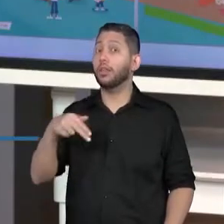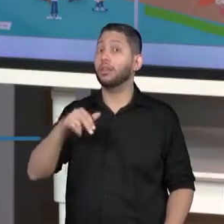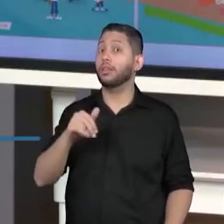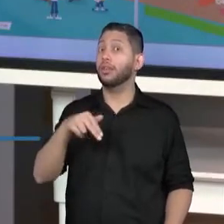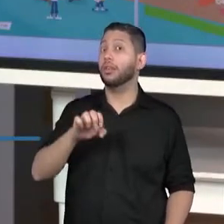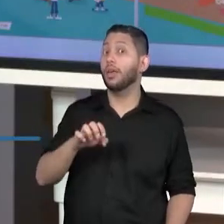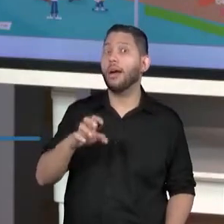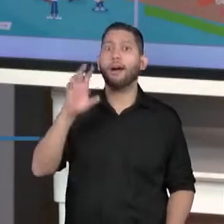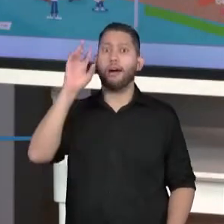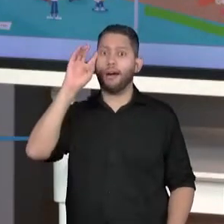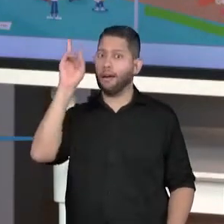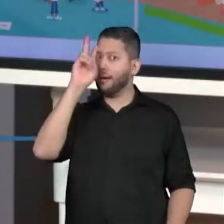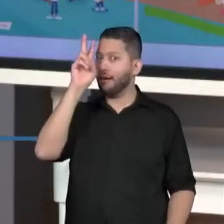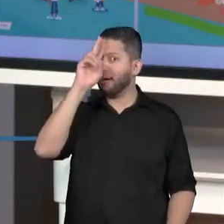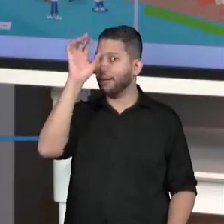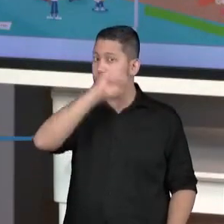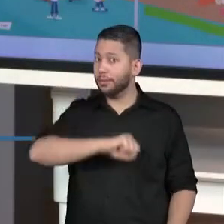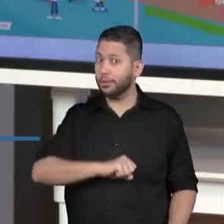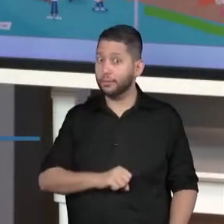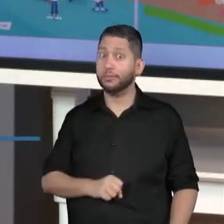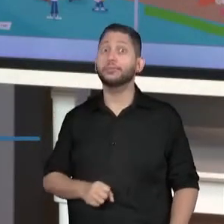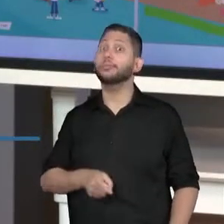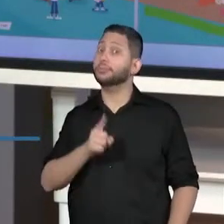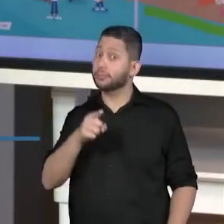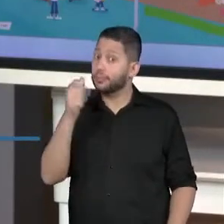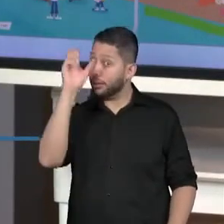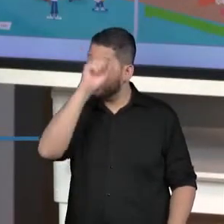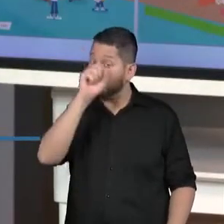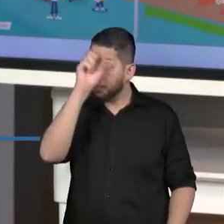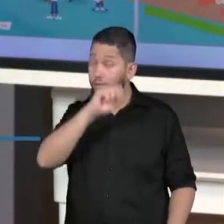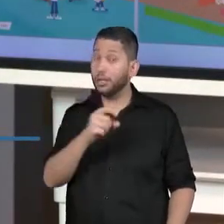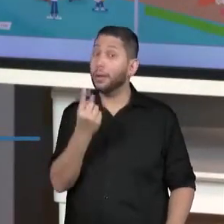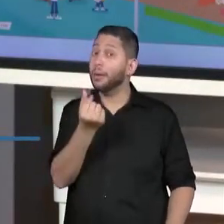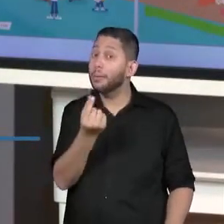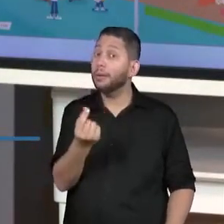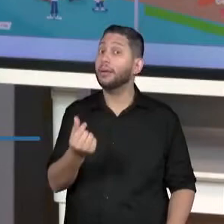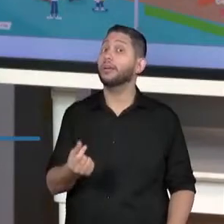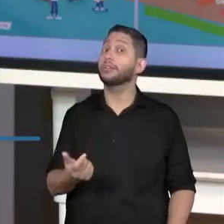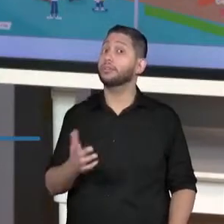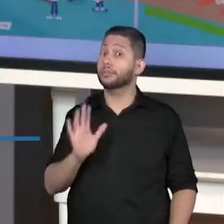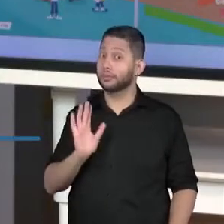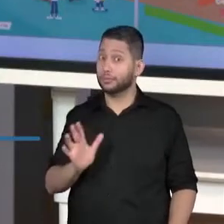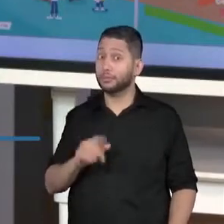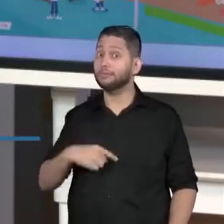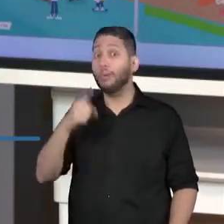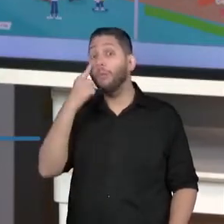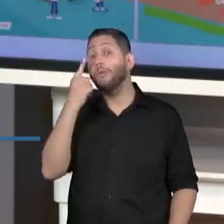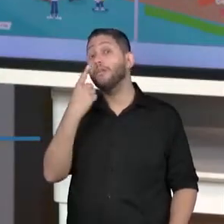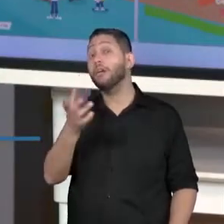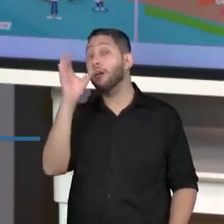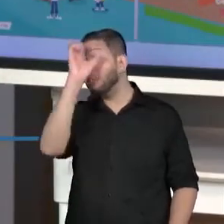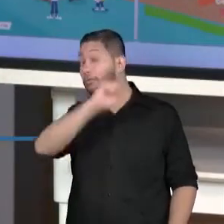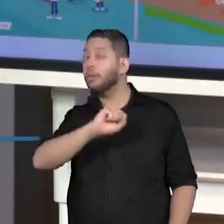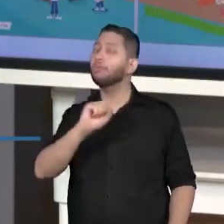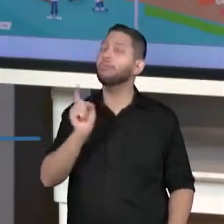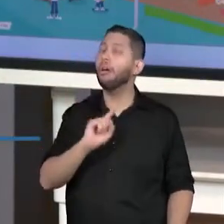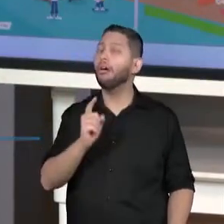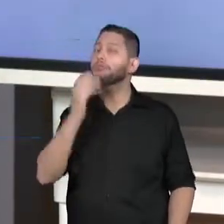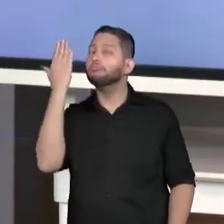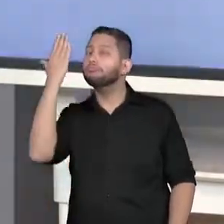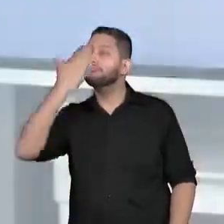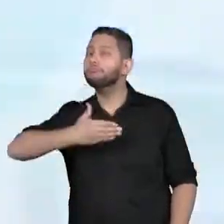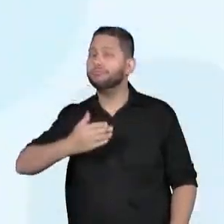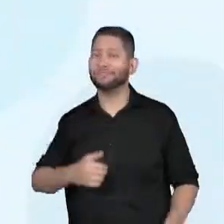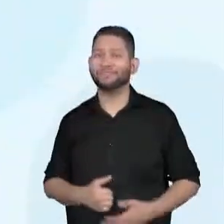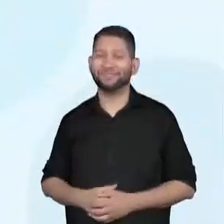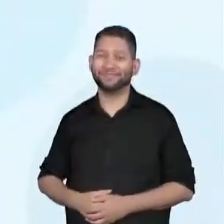Um par de calças também custa caro. Vai ter que ser número aí acima de 100. Quero ver como é que está o seu número em inglês. Vamos dar uma olhada neles